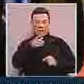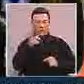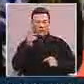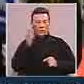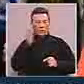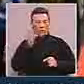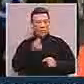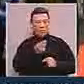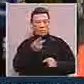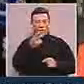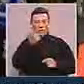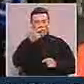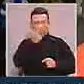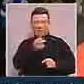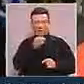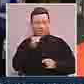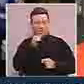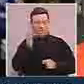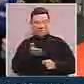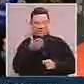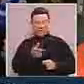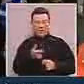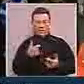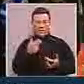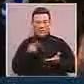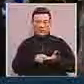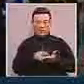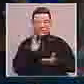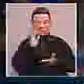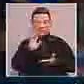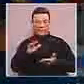do número de visitantes que têm por aqui passado. Ficamos